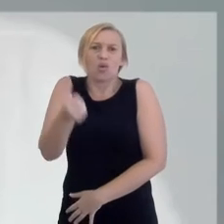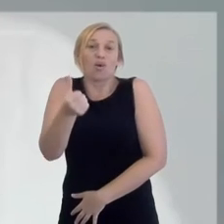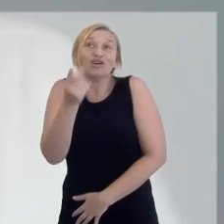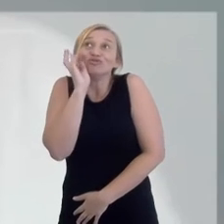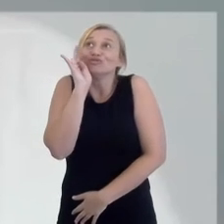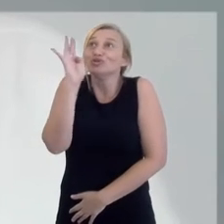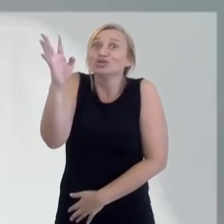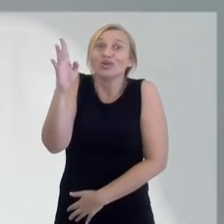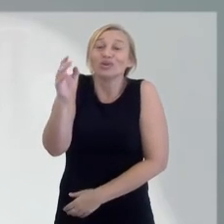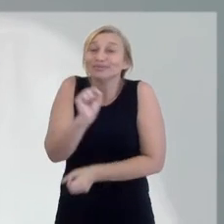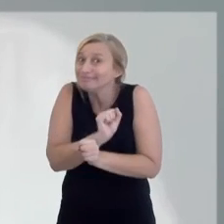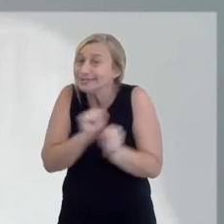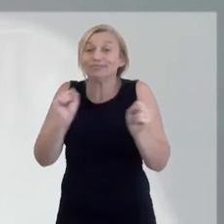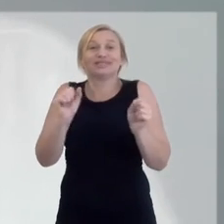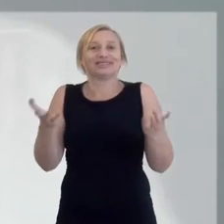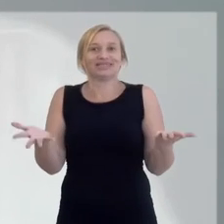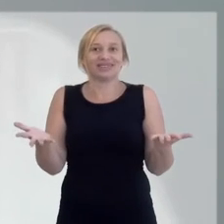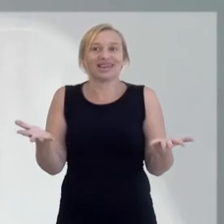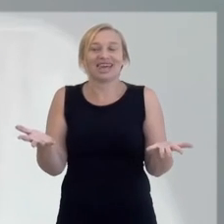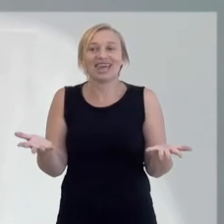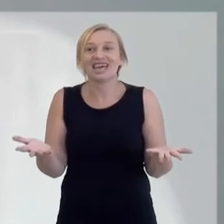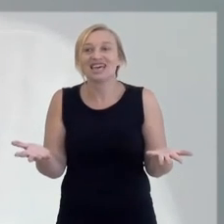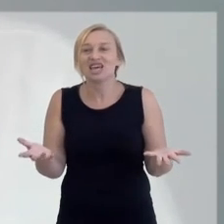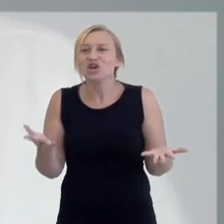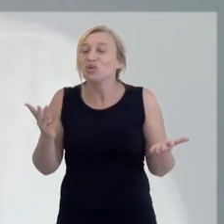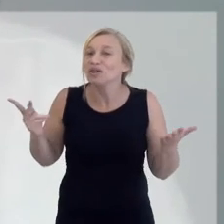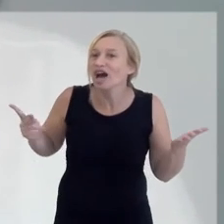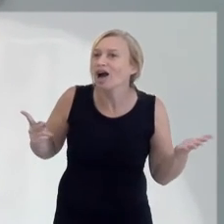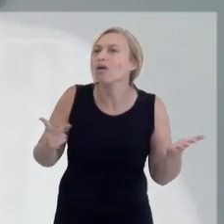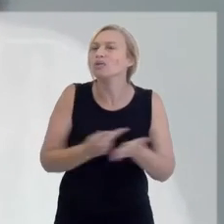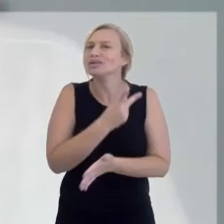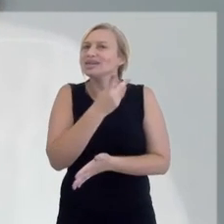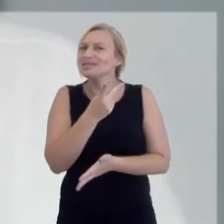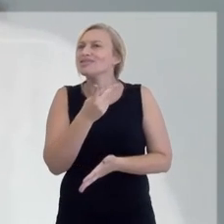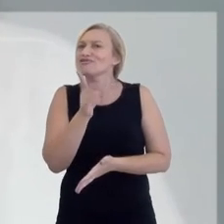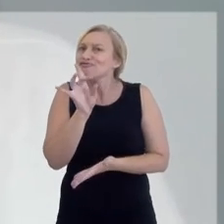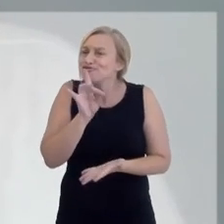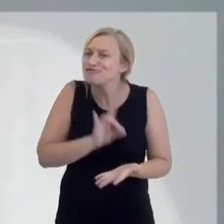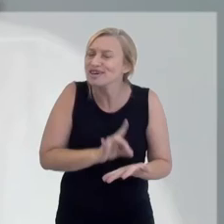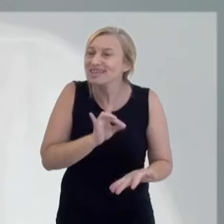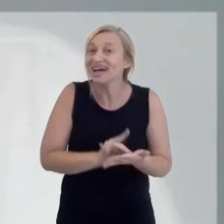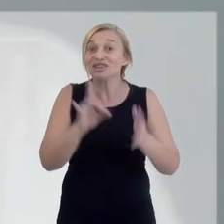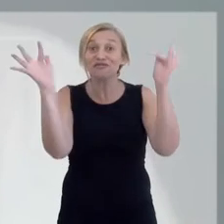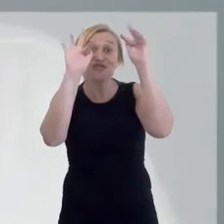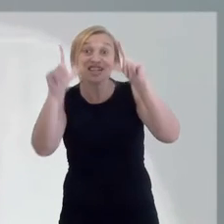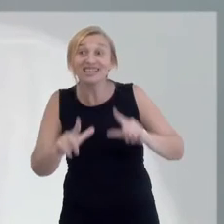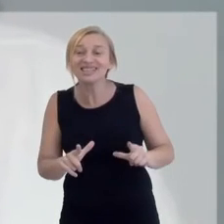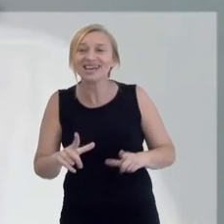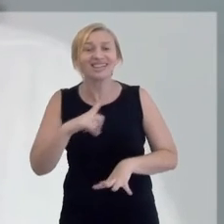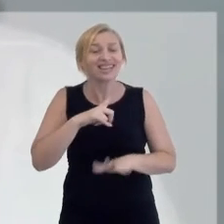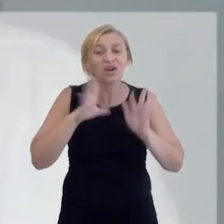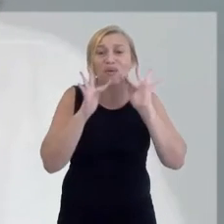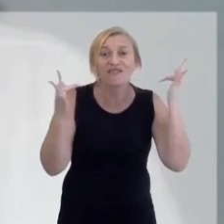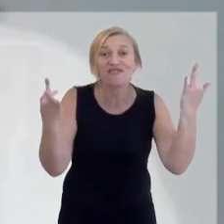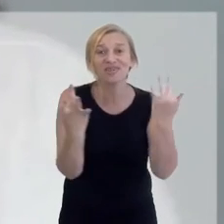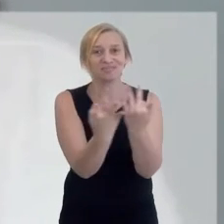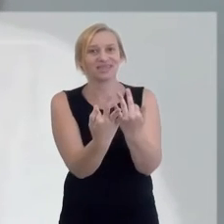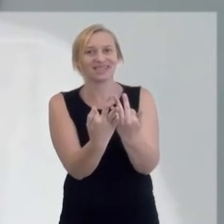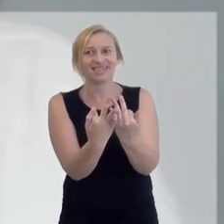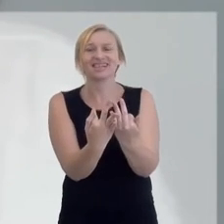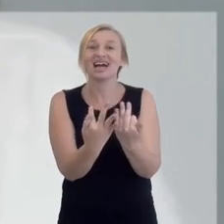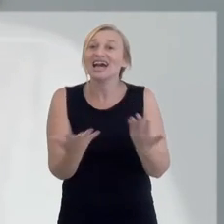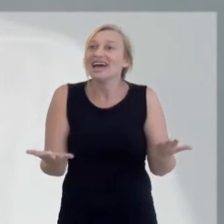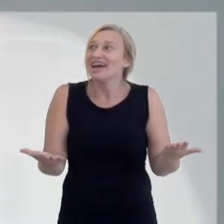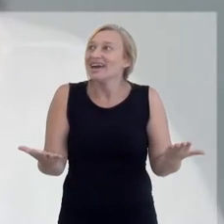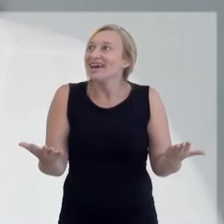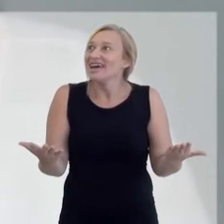era quase um sonho impossível. E quando aquilo se tornou possibilidade, eu tive a felicidade de ter uma